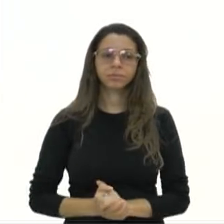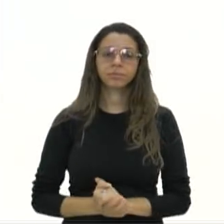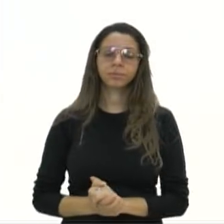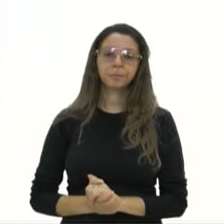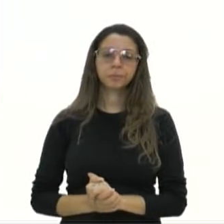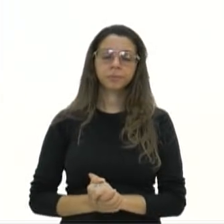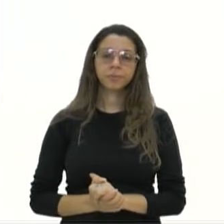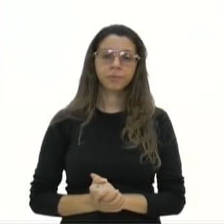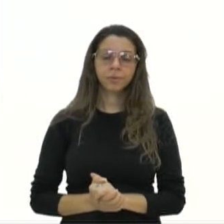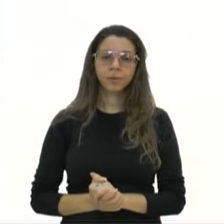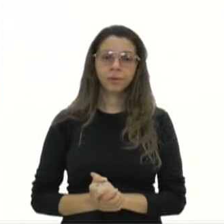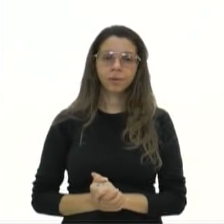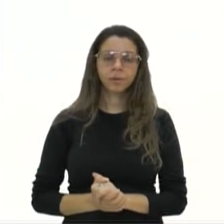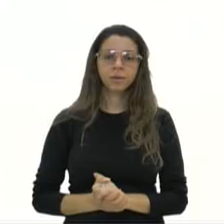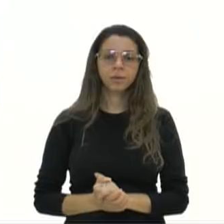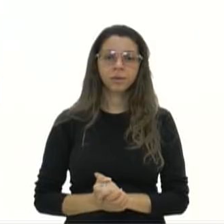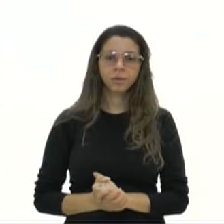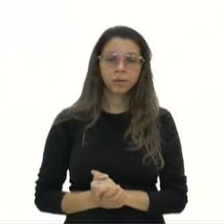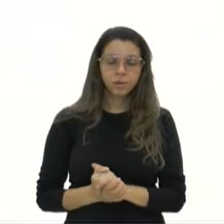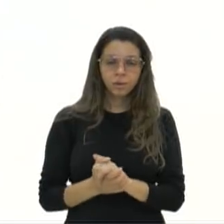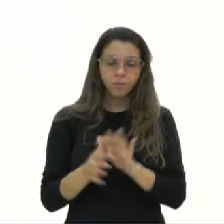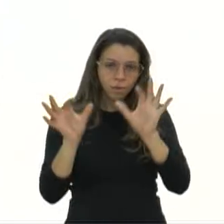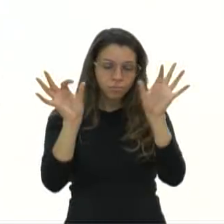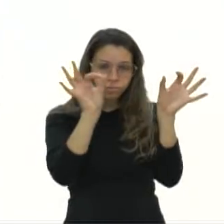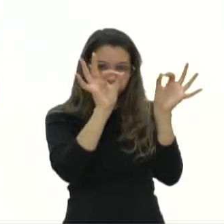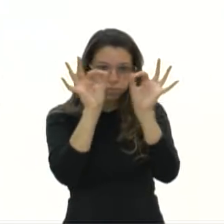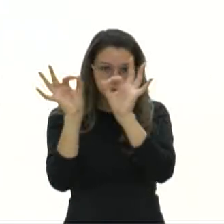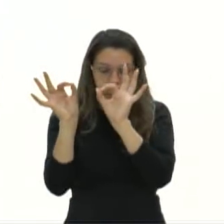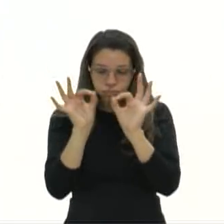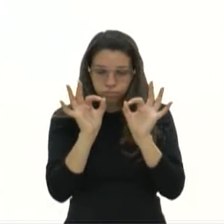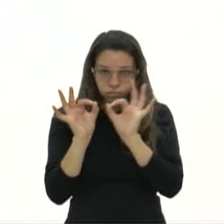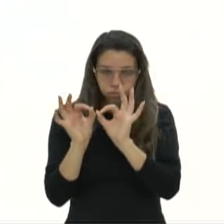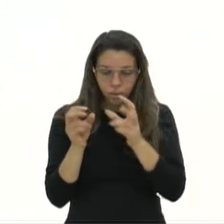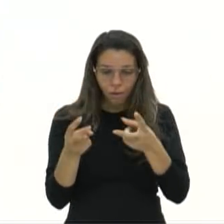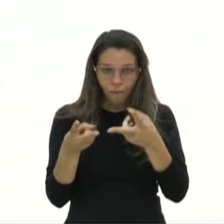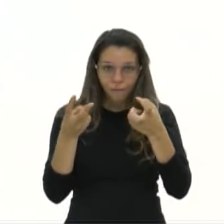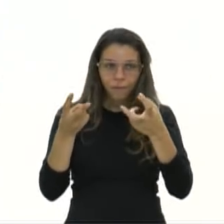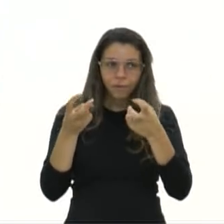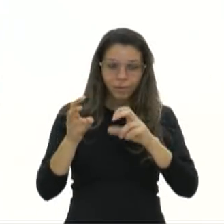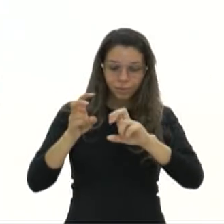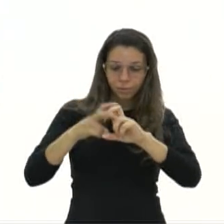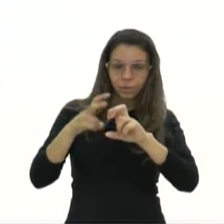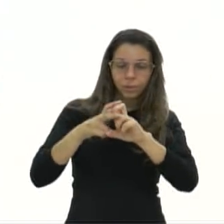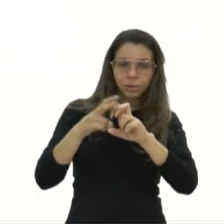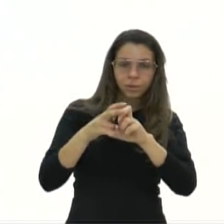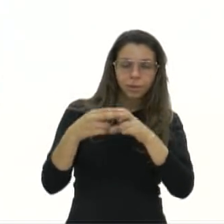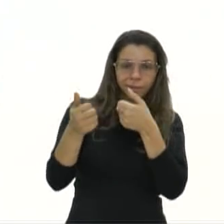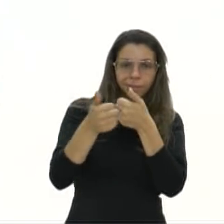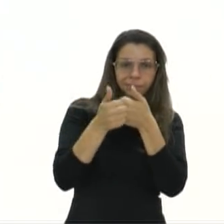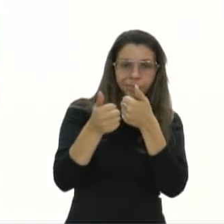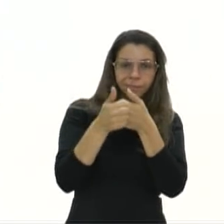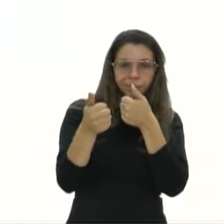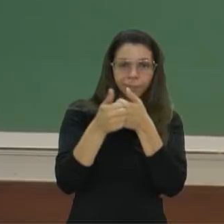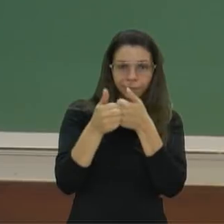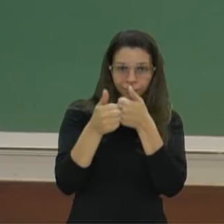Venha vindo para a mesa agora e vindo para o jornal. Percebo que essa cadeira mais perto da janela está